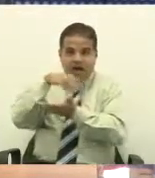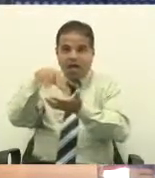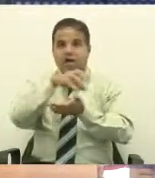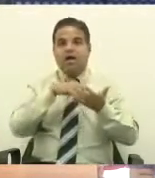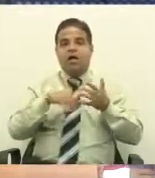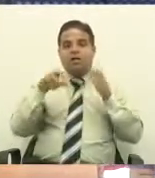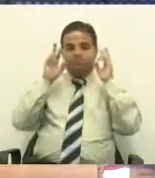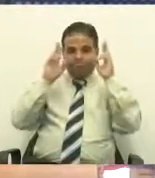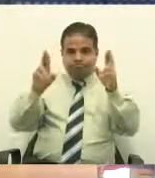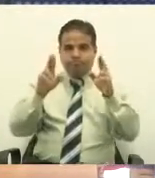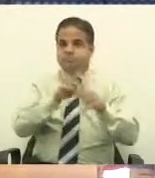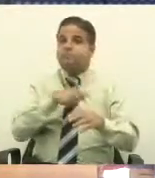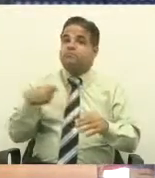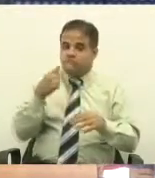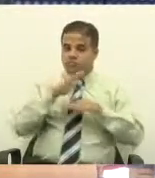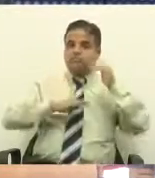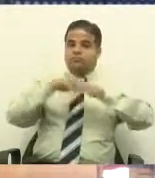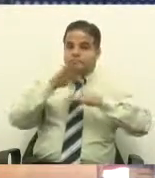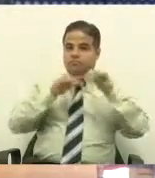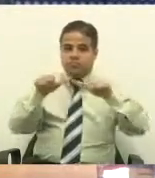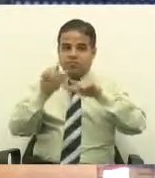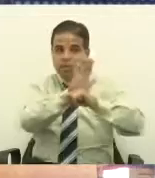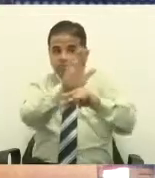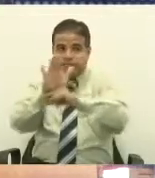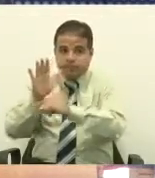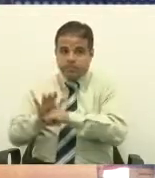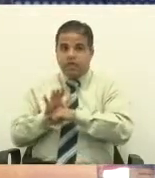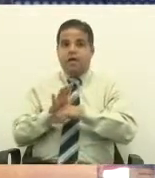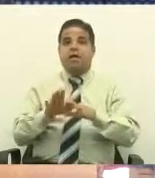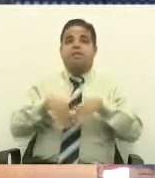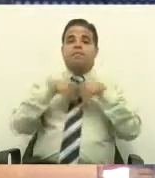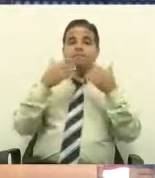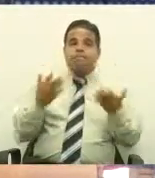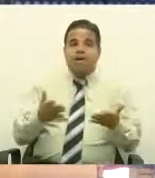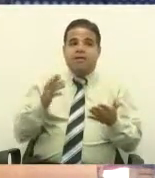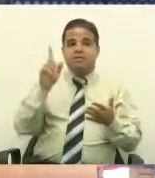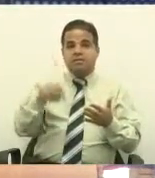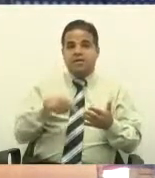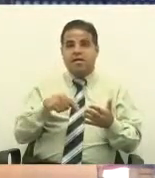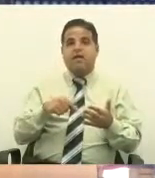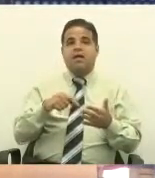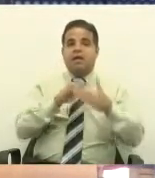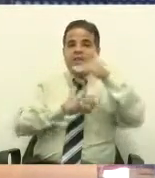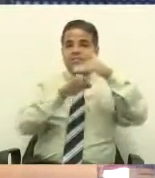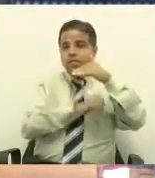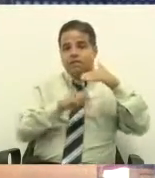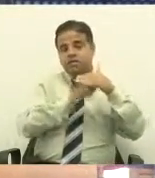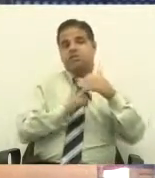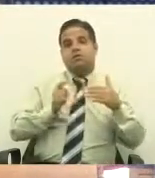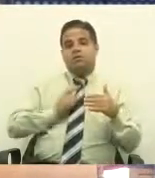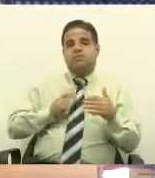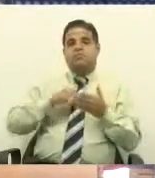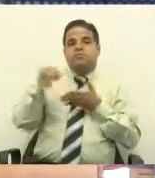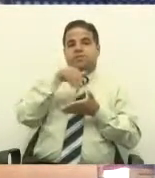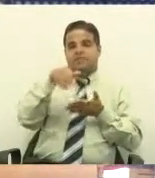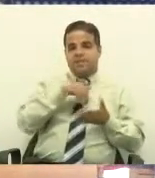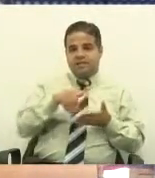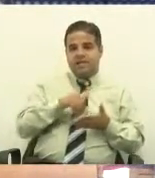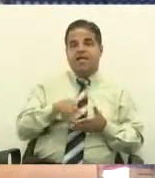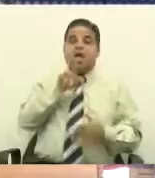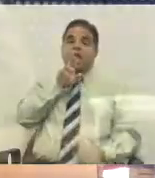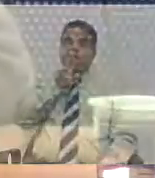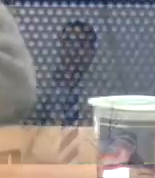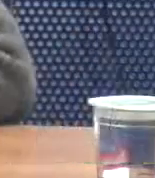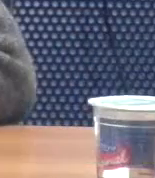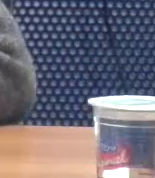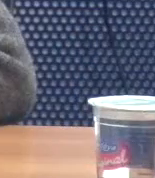forma intersetorial o nosso trabalho, mas... A questão empresa, nós temos uma secretaria que responde,